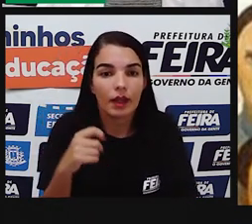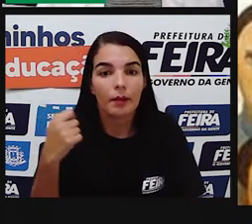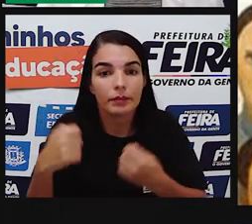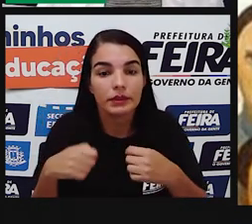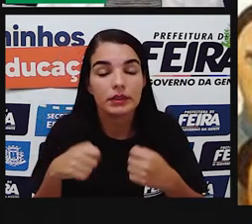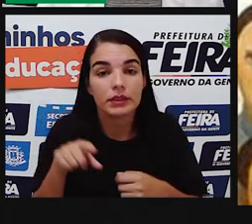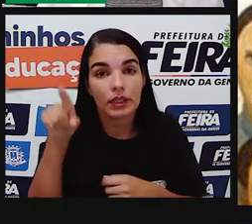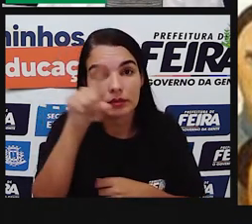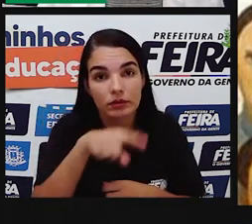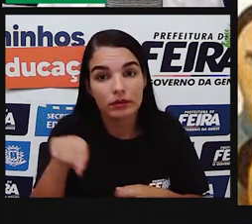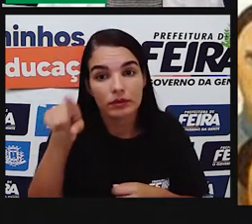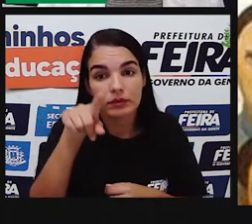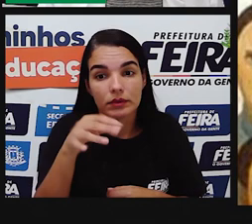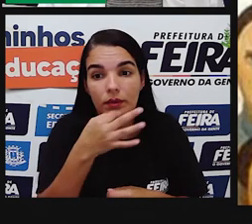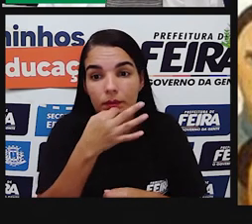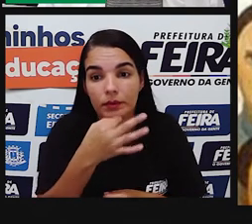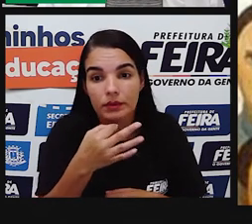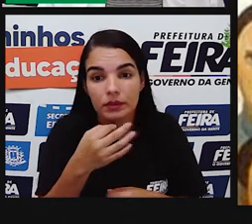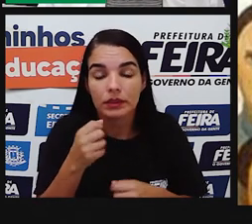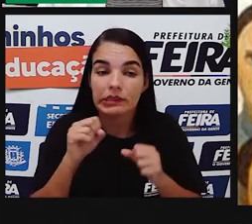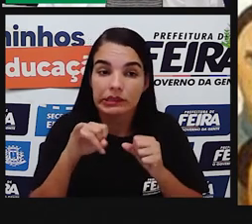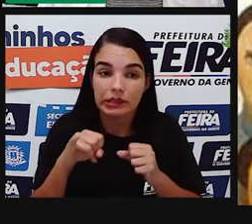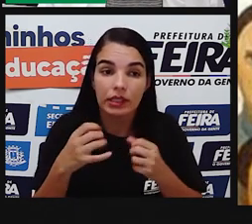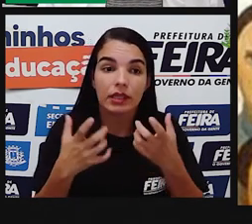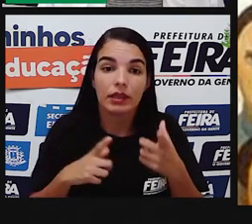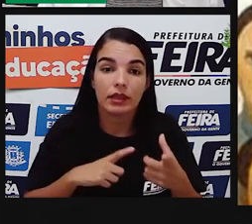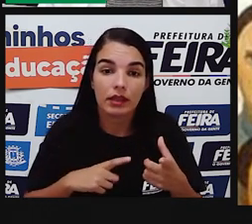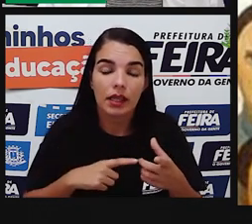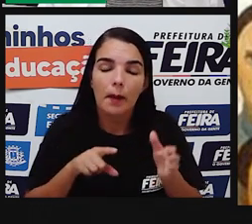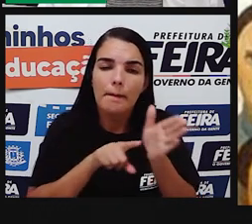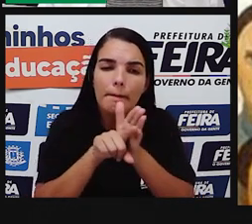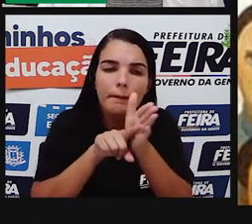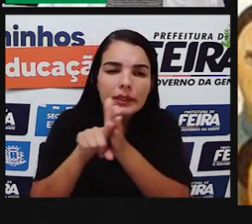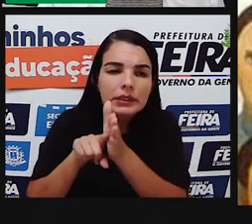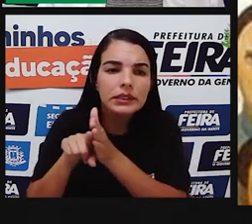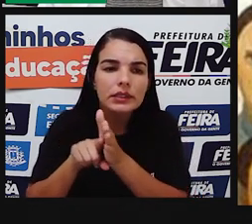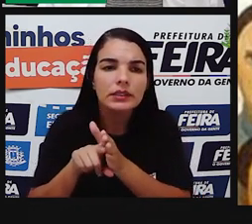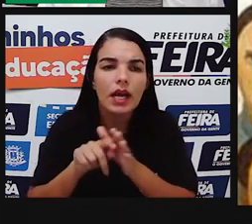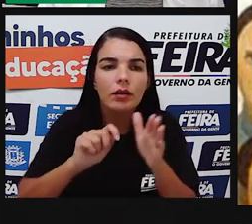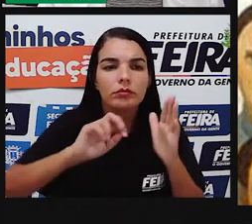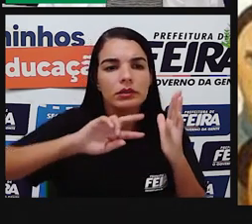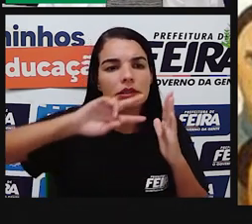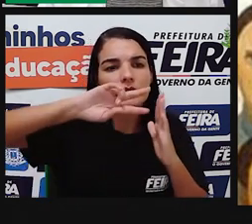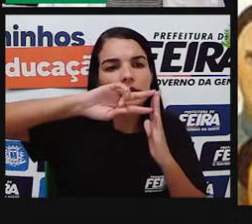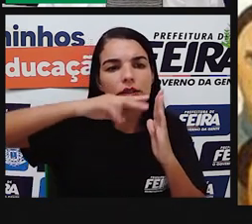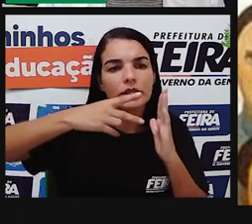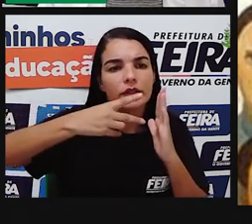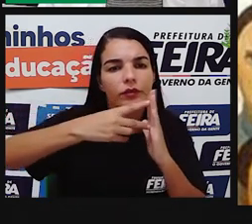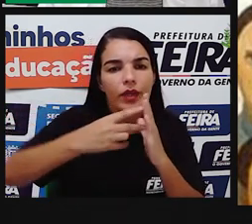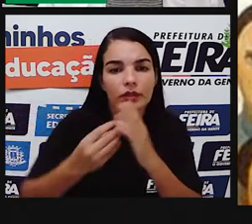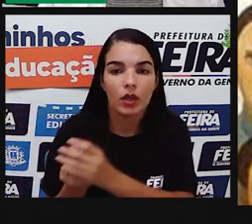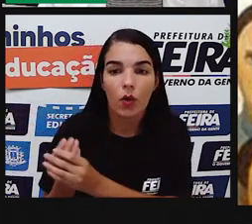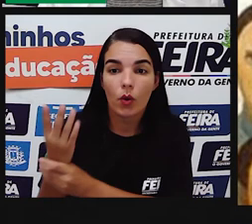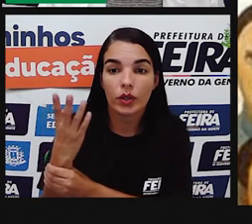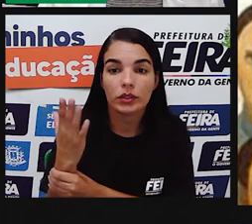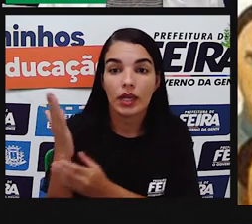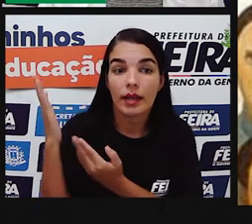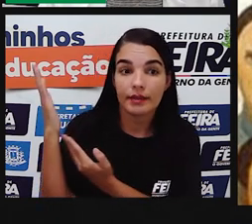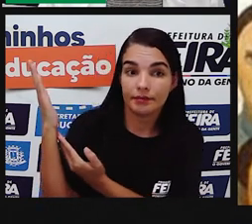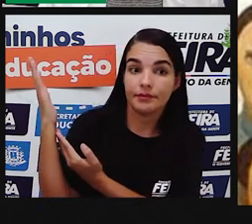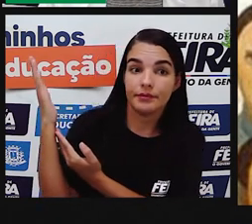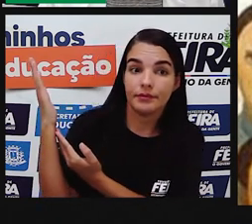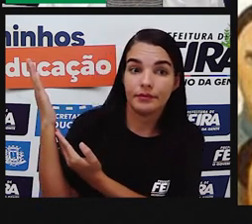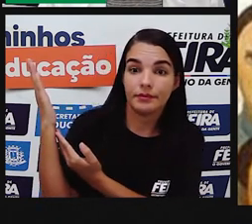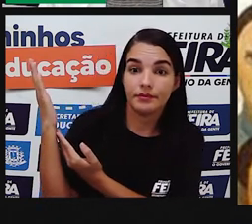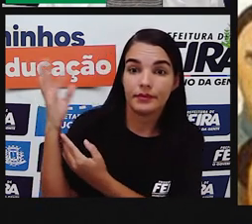que vocês, se se interessarem, pesquisem o significado e a origem dessas expressões